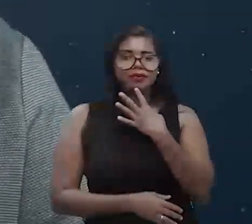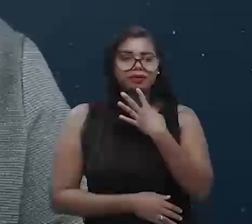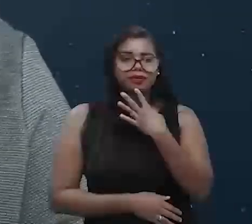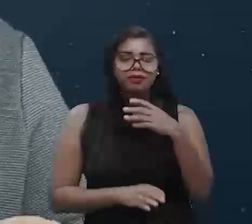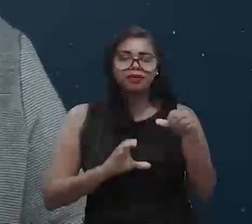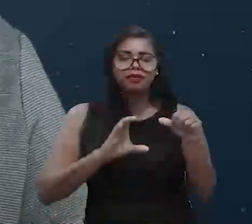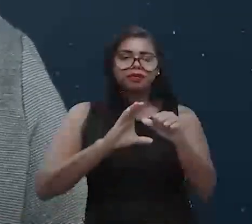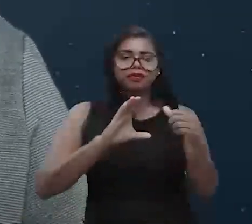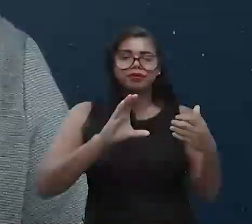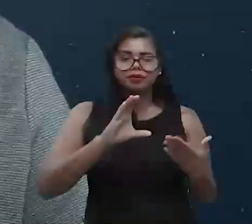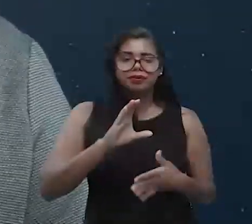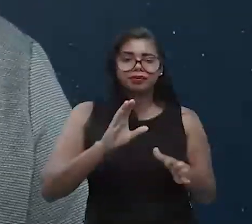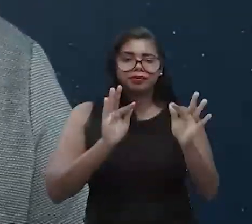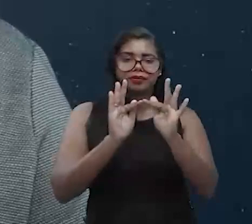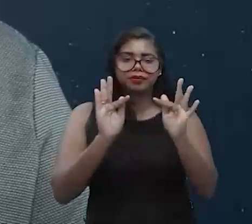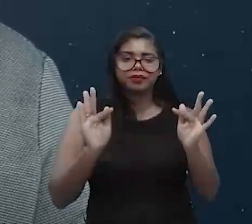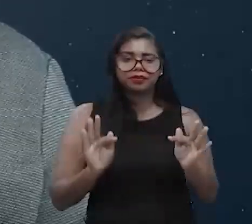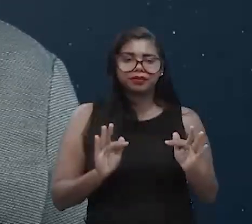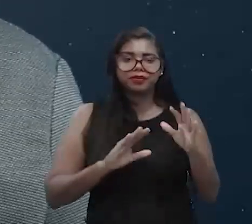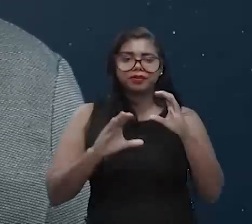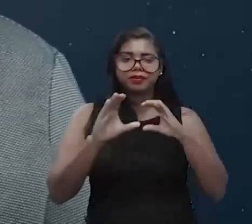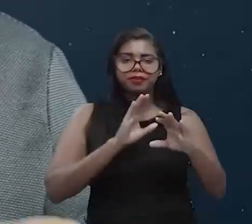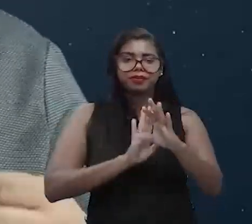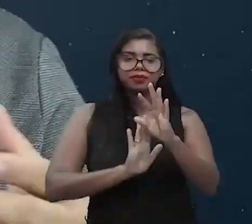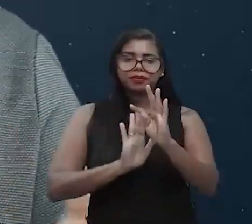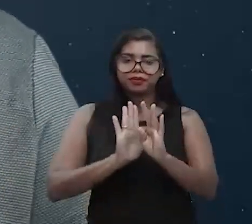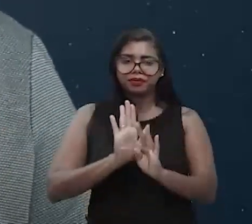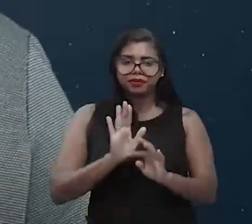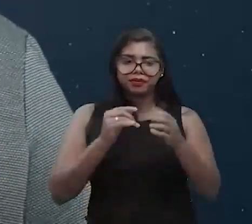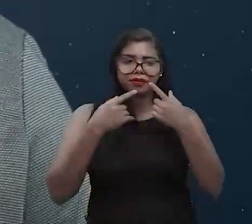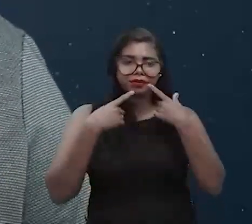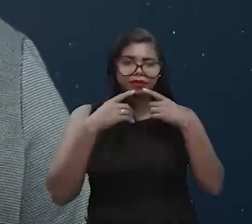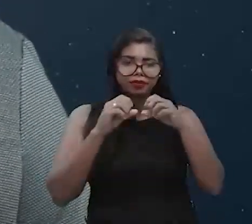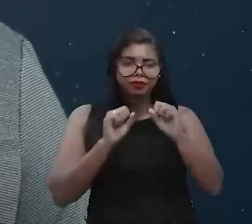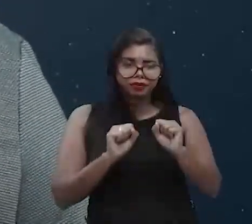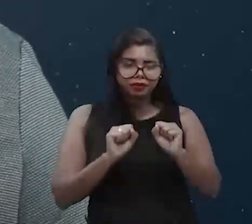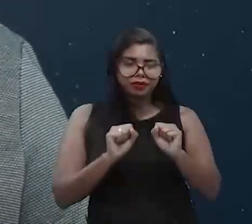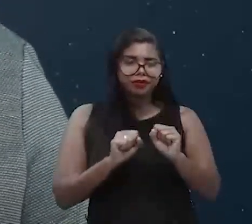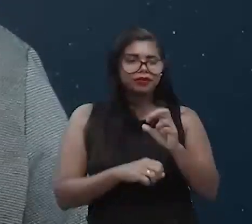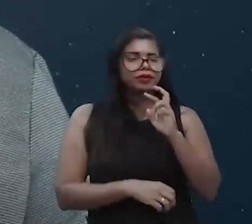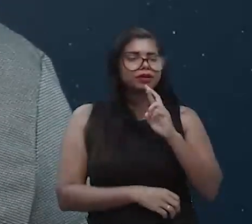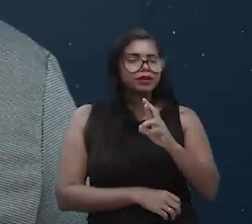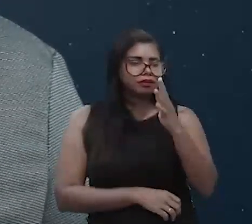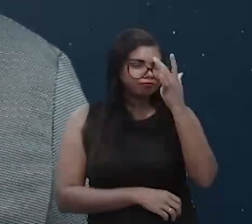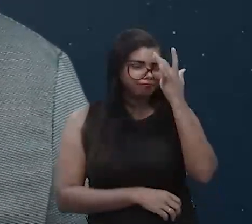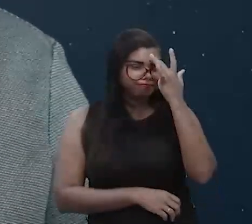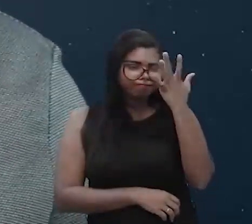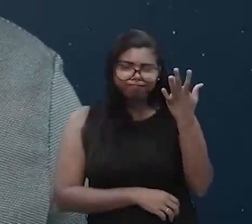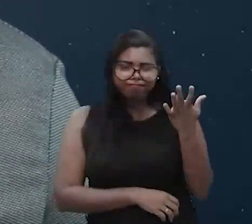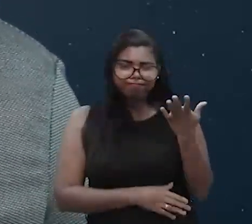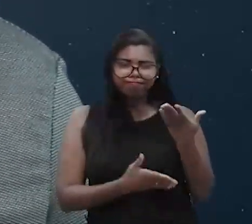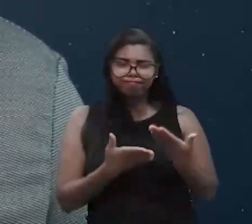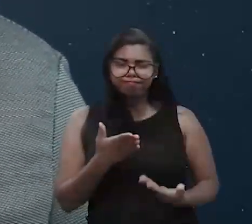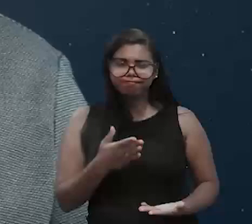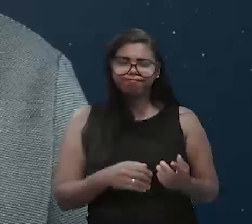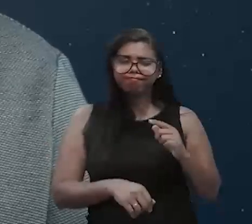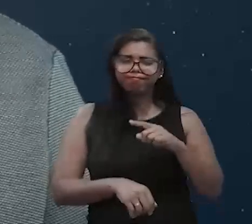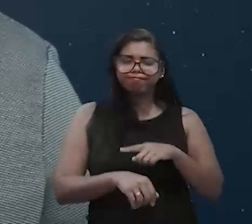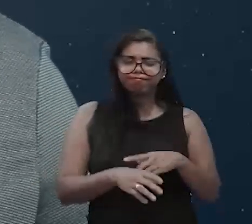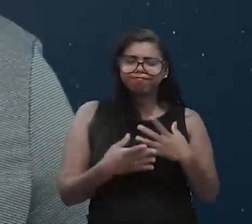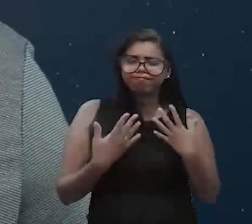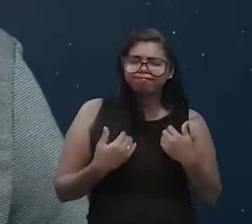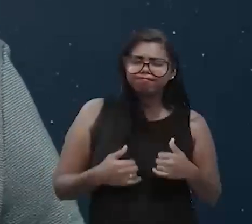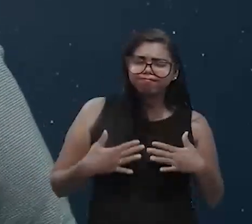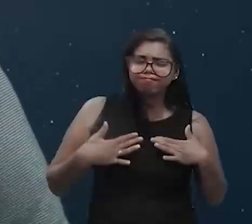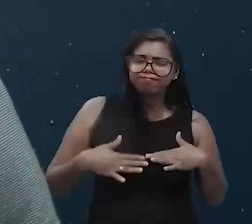das funções comunicativas dos textos, as funções da linguagem, você responde com facilidade, sem perder tempo, sem se desgastar. Como eu falei, é